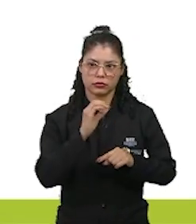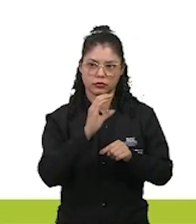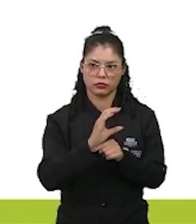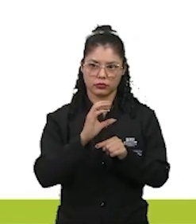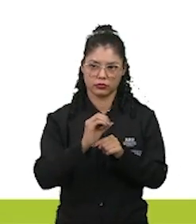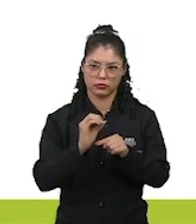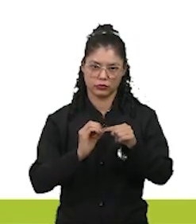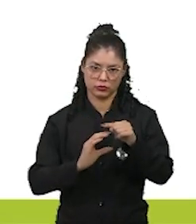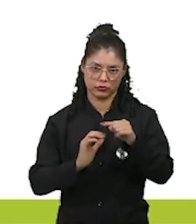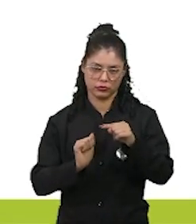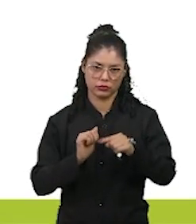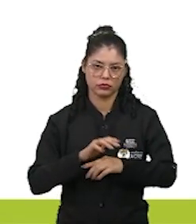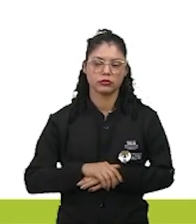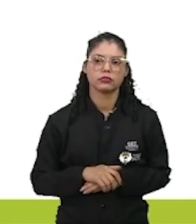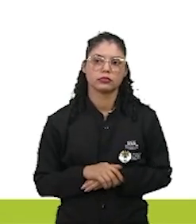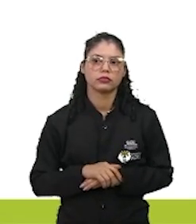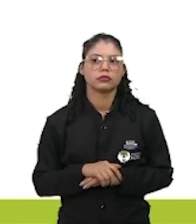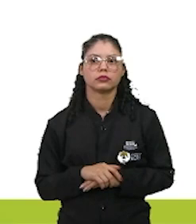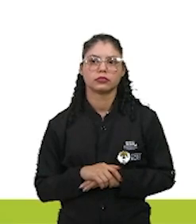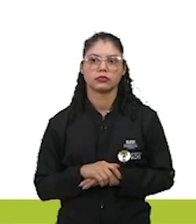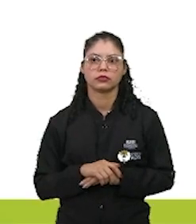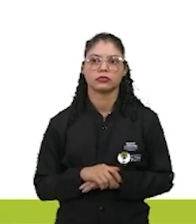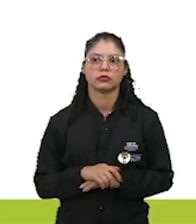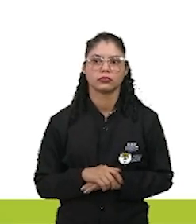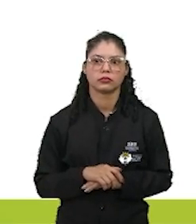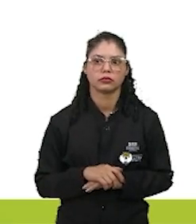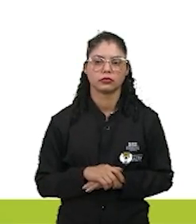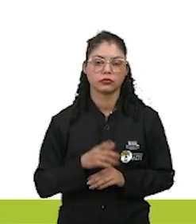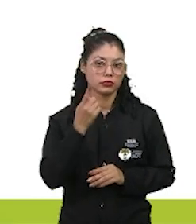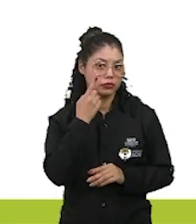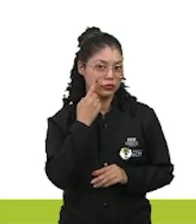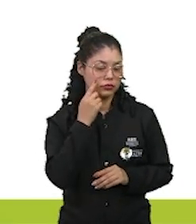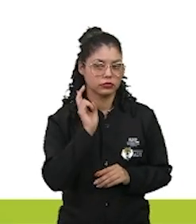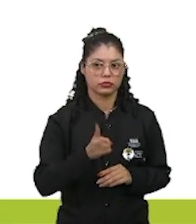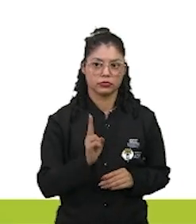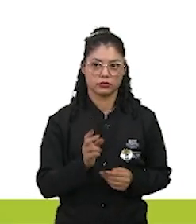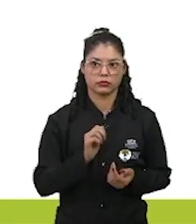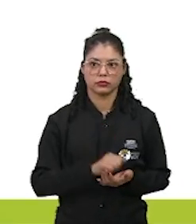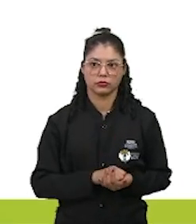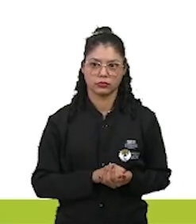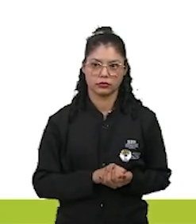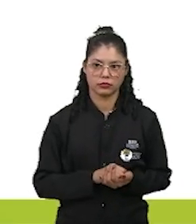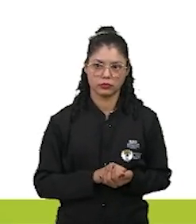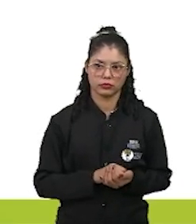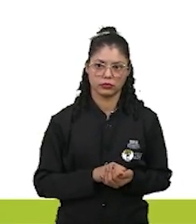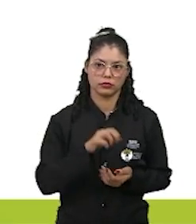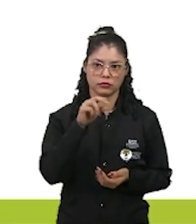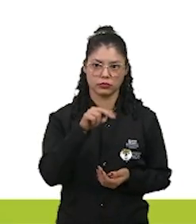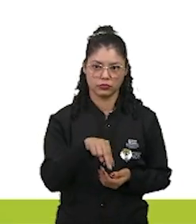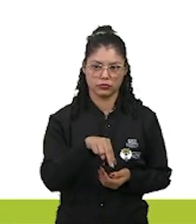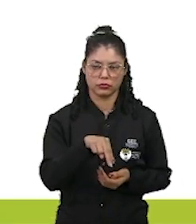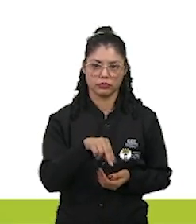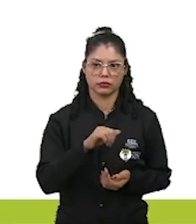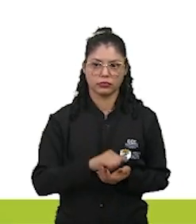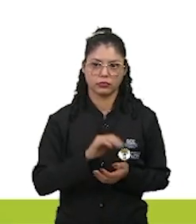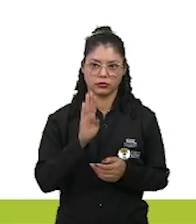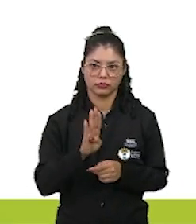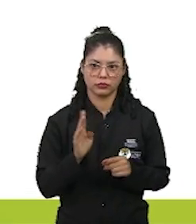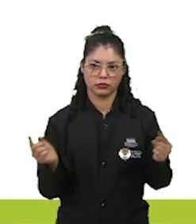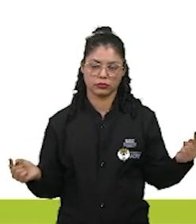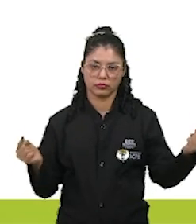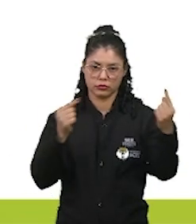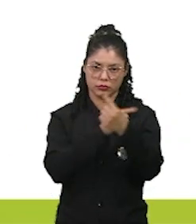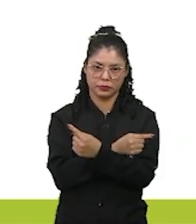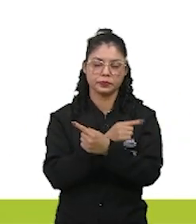vendo? Que é para determinar a função crescente, e aqui ele chama de m. Ou seja, eu posso dizer com todas as letras que o a